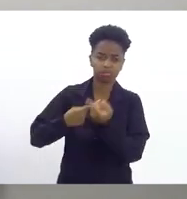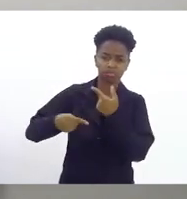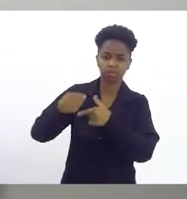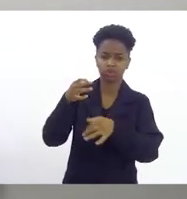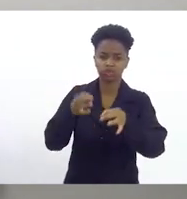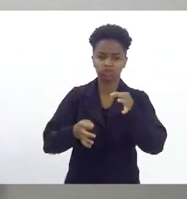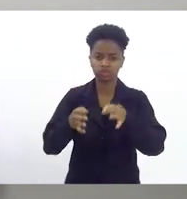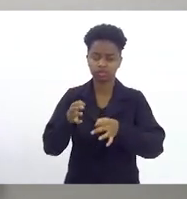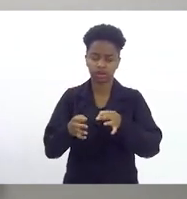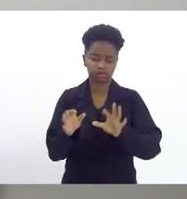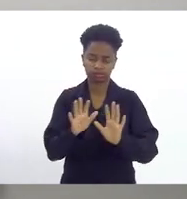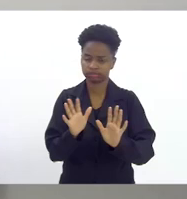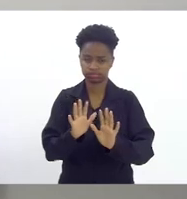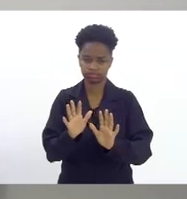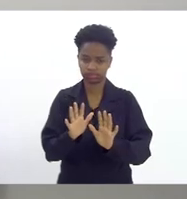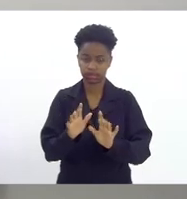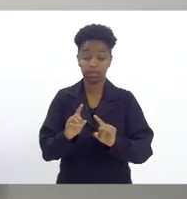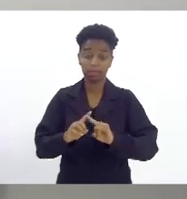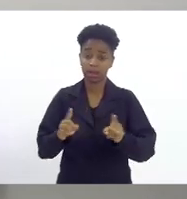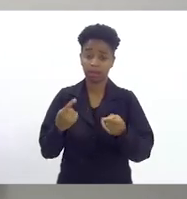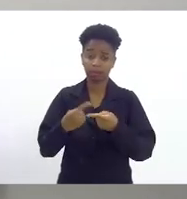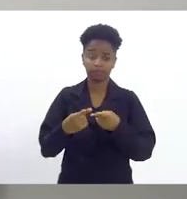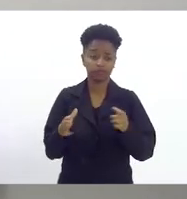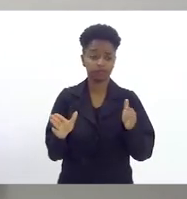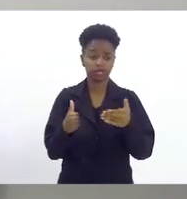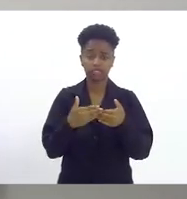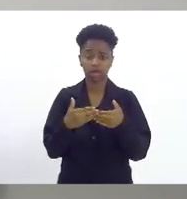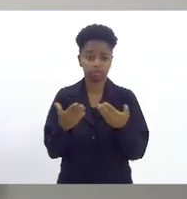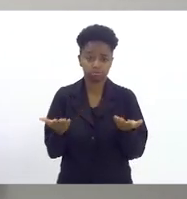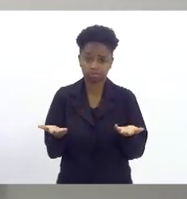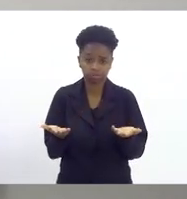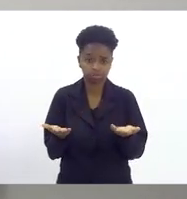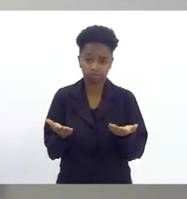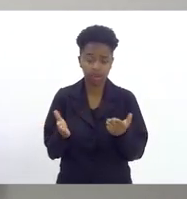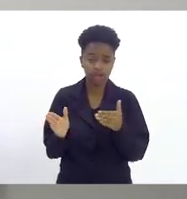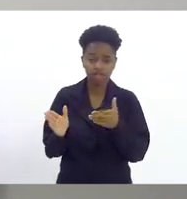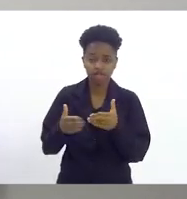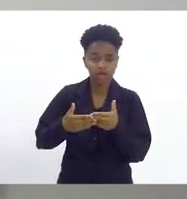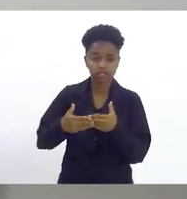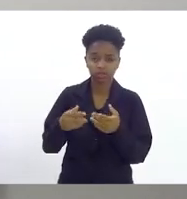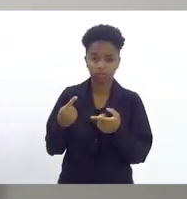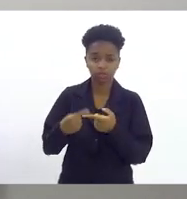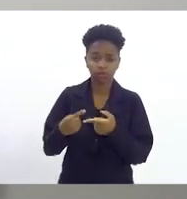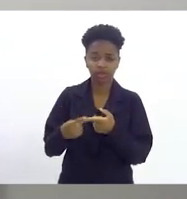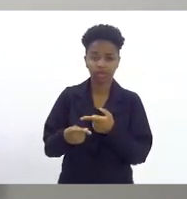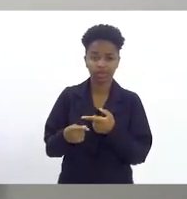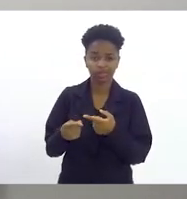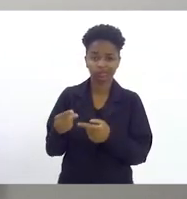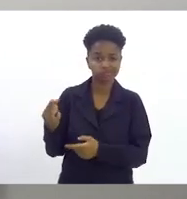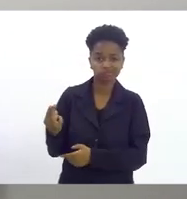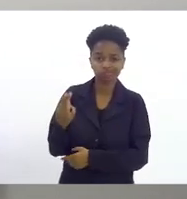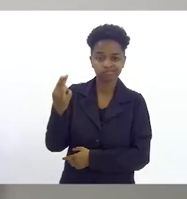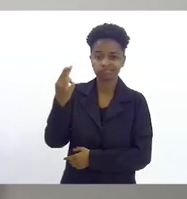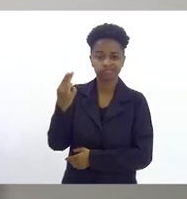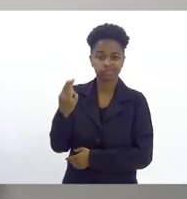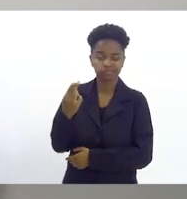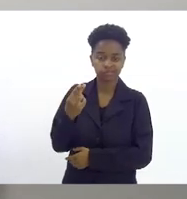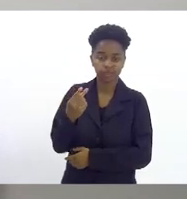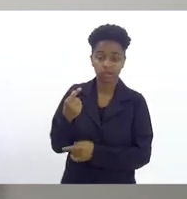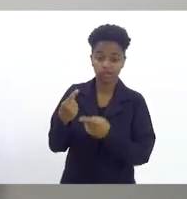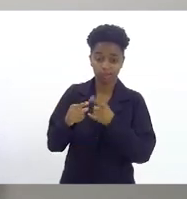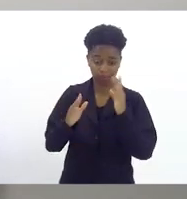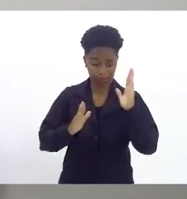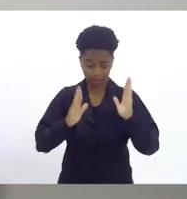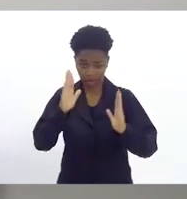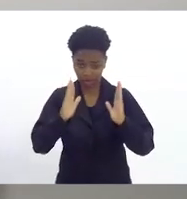acabar falando aqui também né mas fecharam fecharam por conta de toda uma incapacidade que naquele